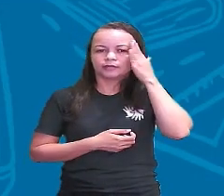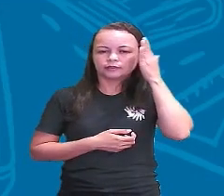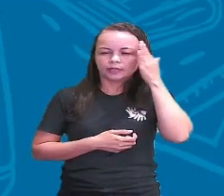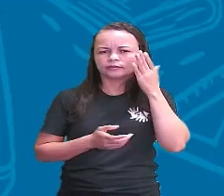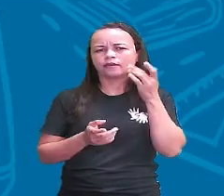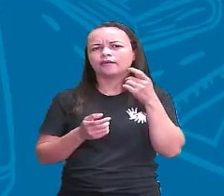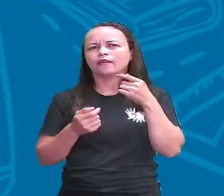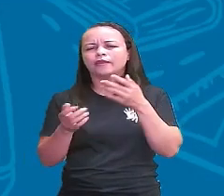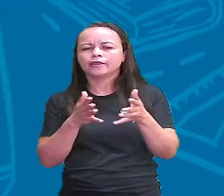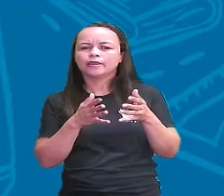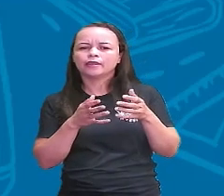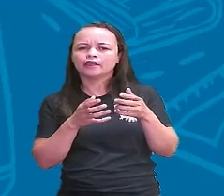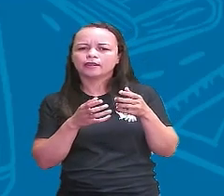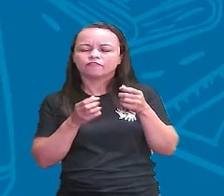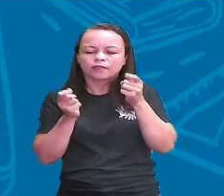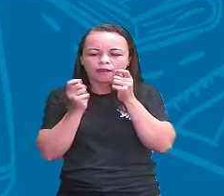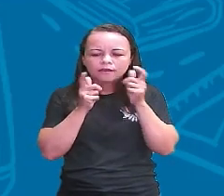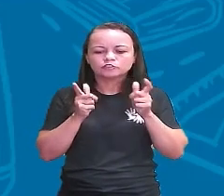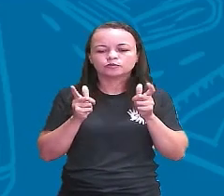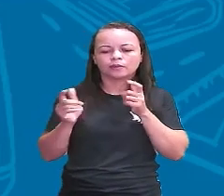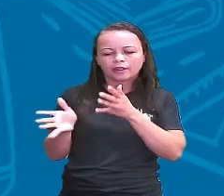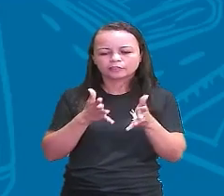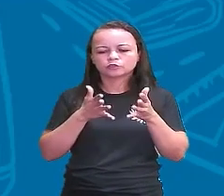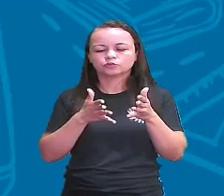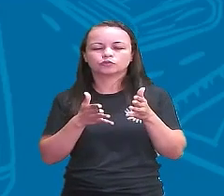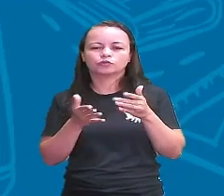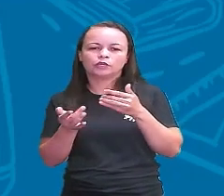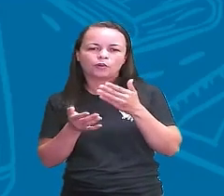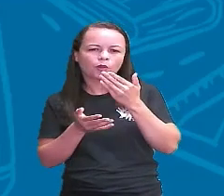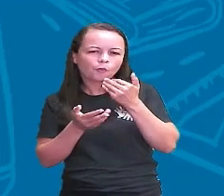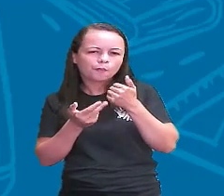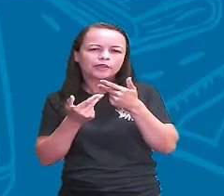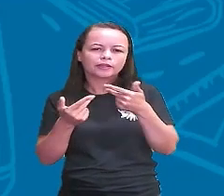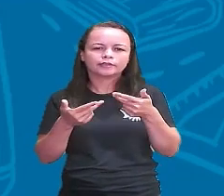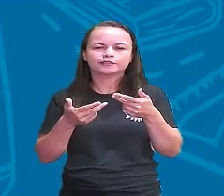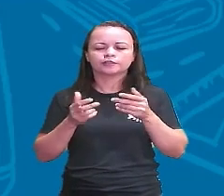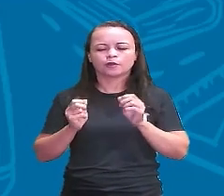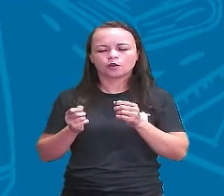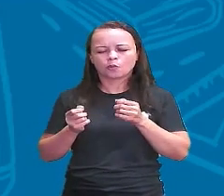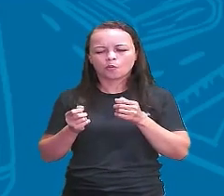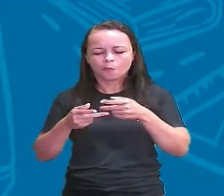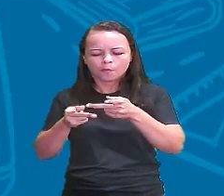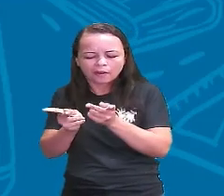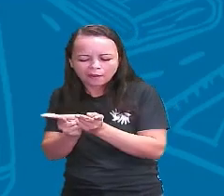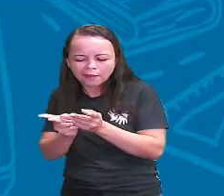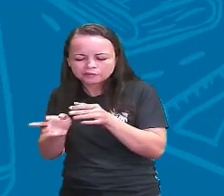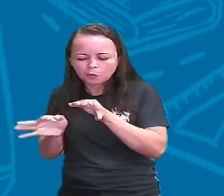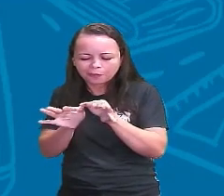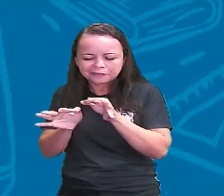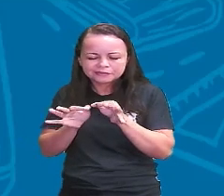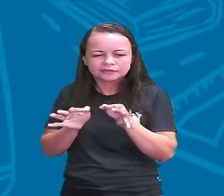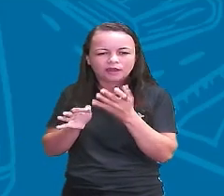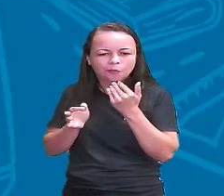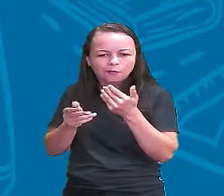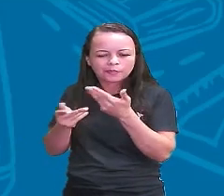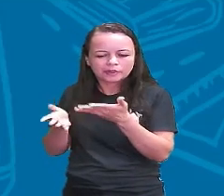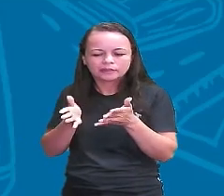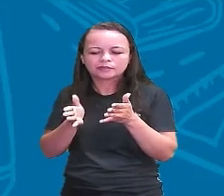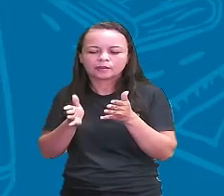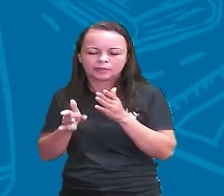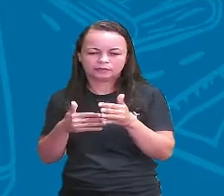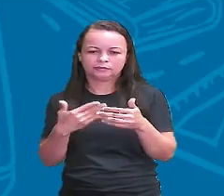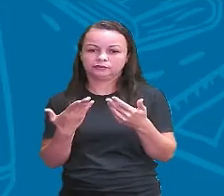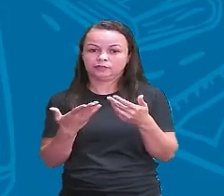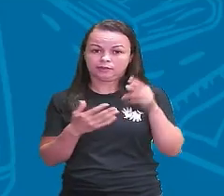uma alimentação saudável, né? Fazer um prato bem equilibrado, bem balanceado. Lembram lá do exemplo que eu falei para vocês,